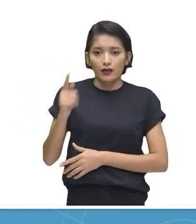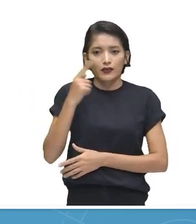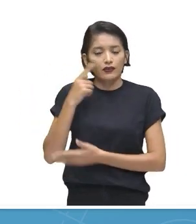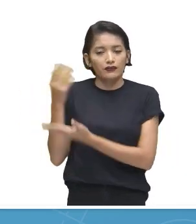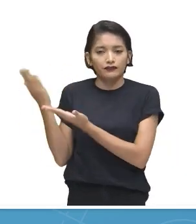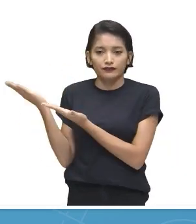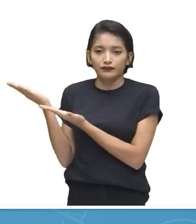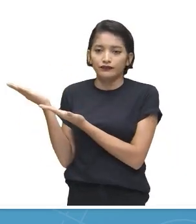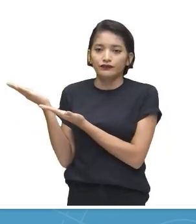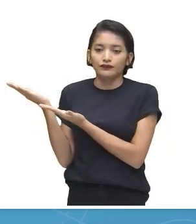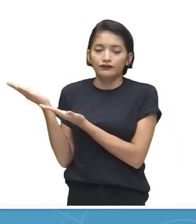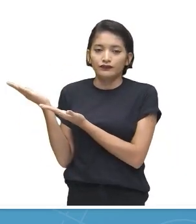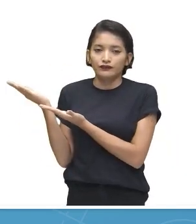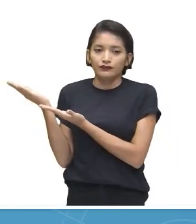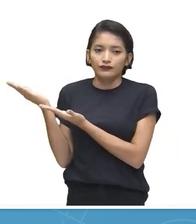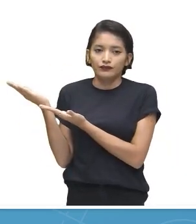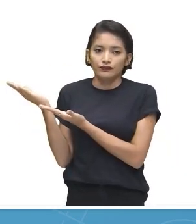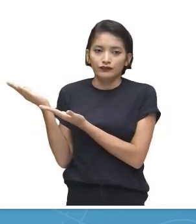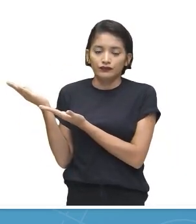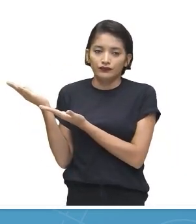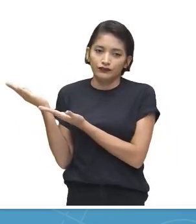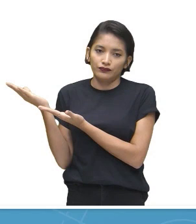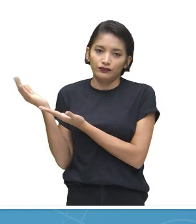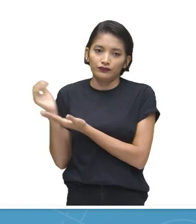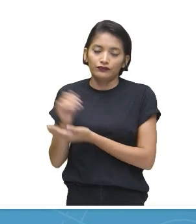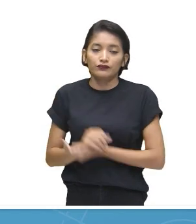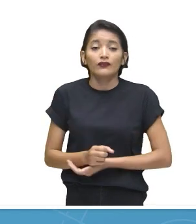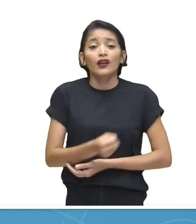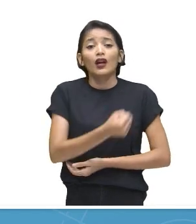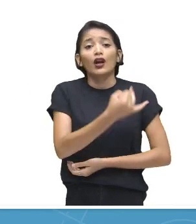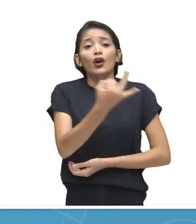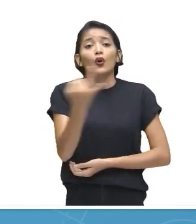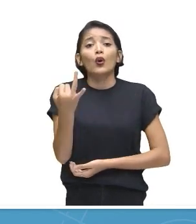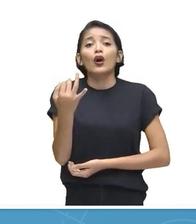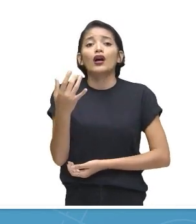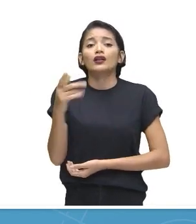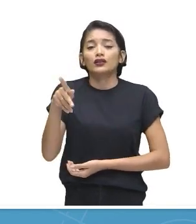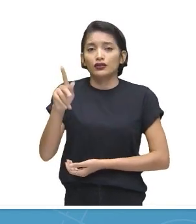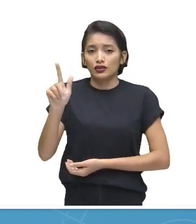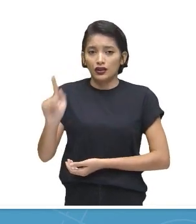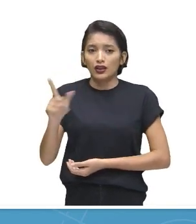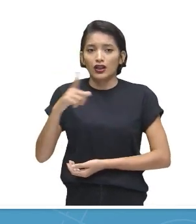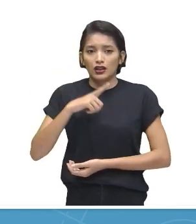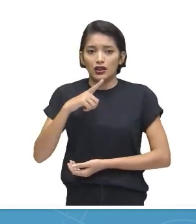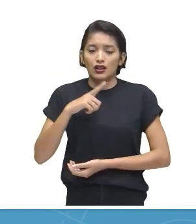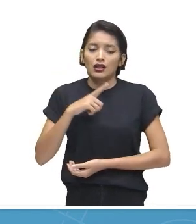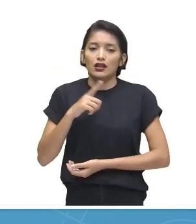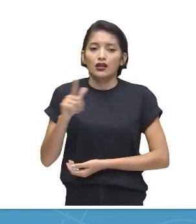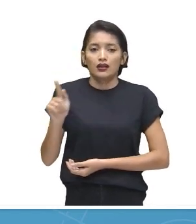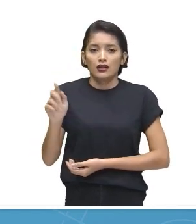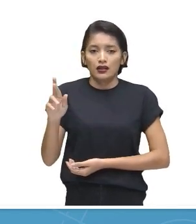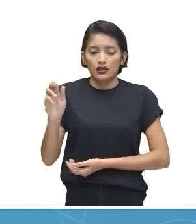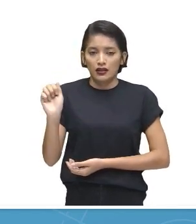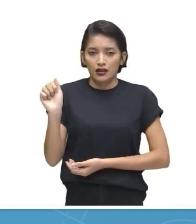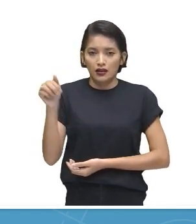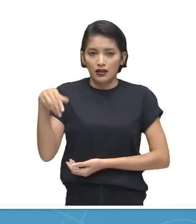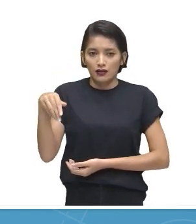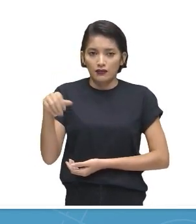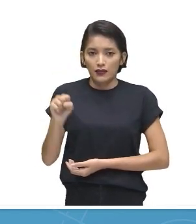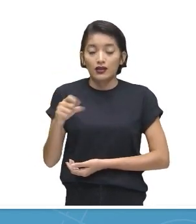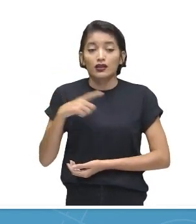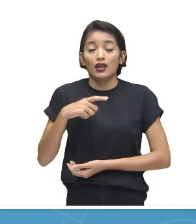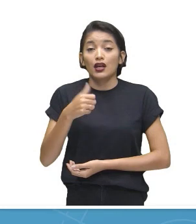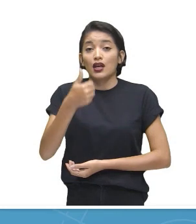ó, 1 quilo, né? Quantas gramas tem 1 quilo? Quantos gramas tem 1 quilo? A gente tem